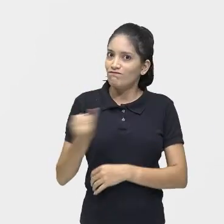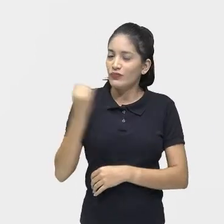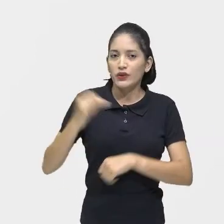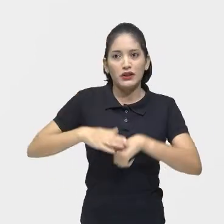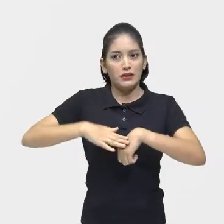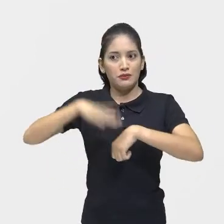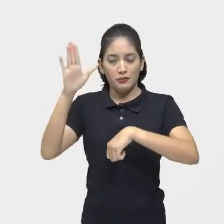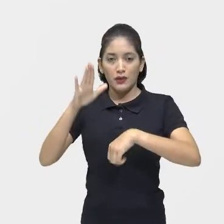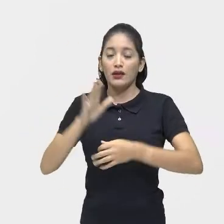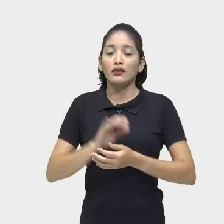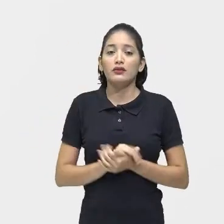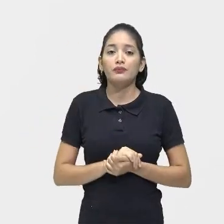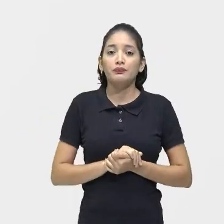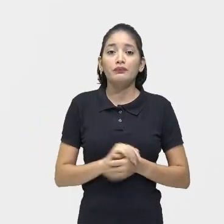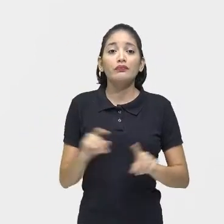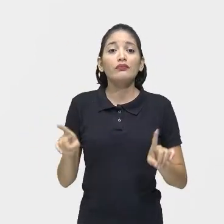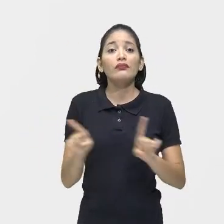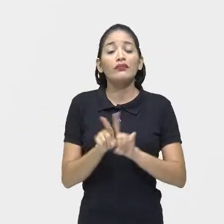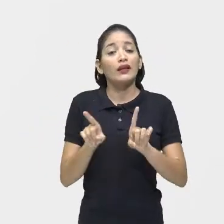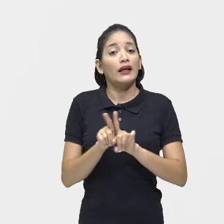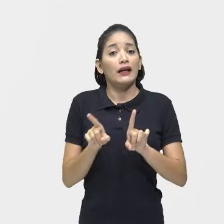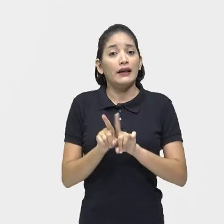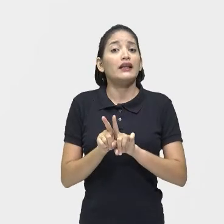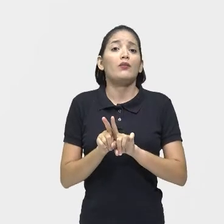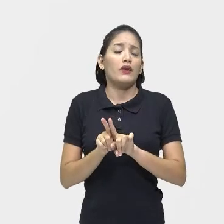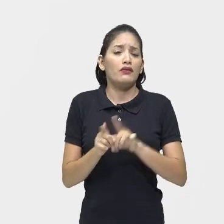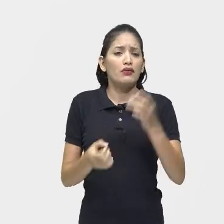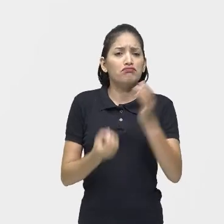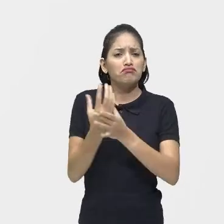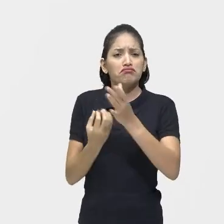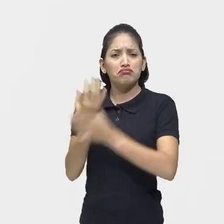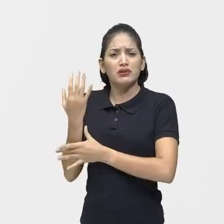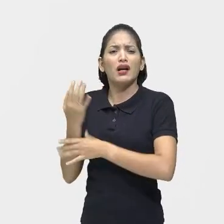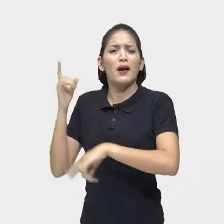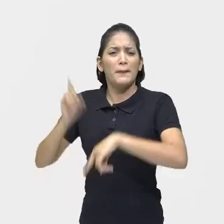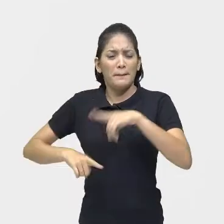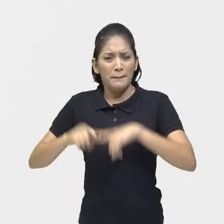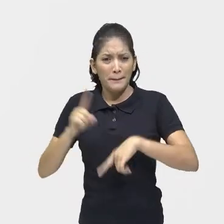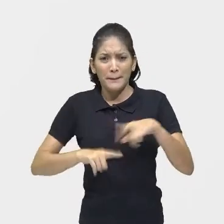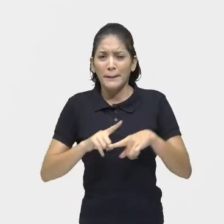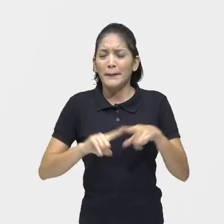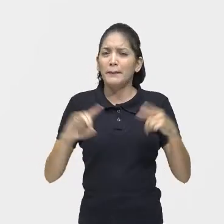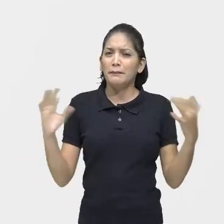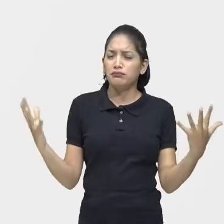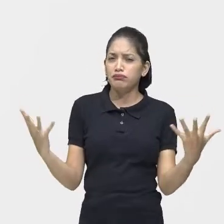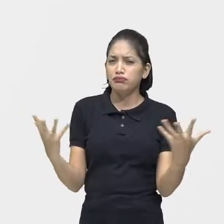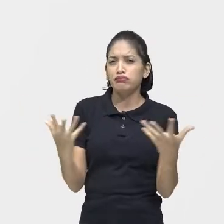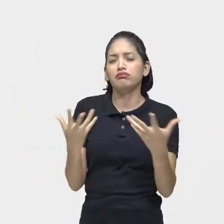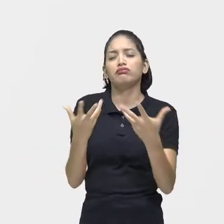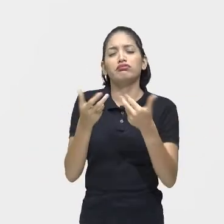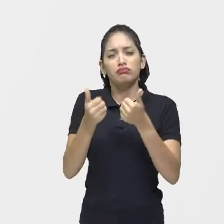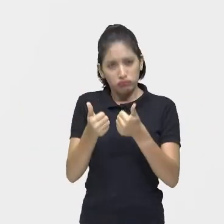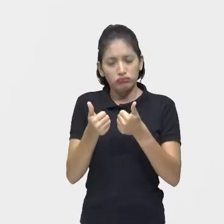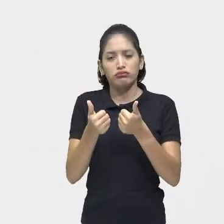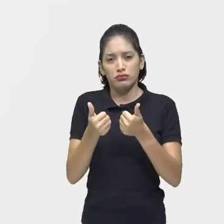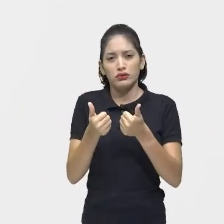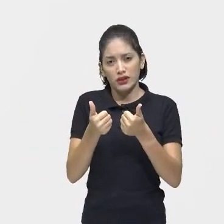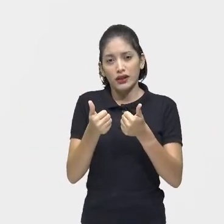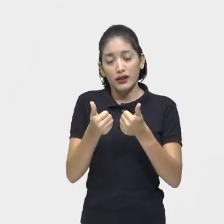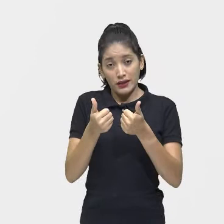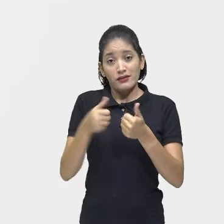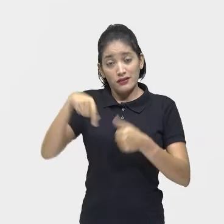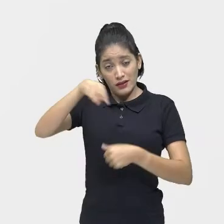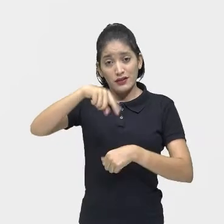ponta, vão produzir aí artigos com precisão, artigos com qualidade, gente,